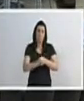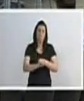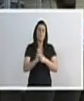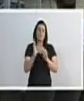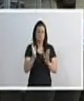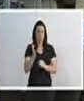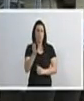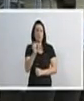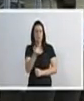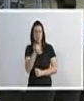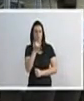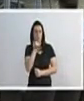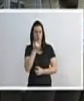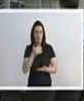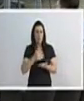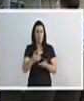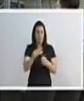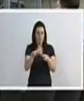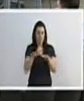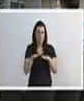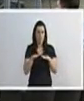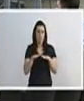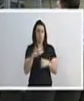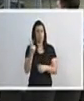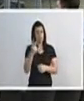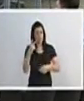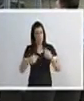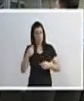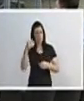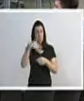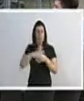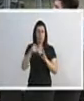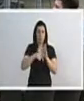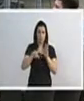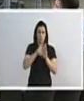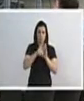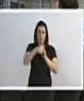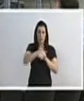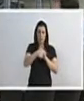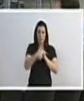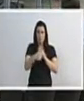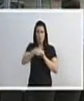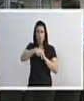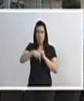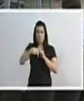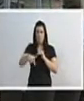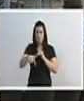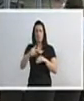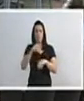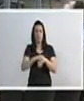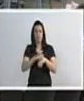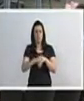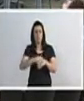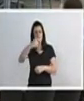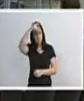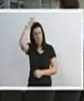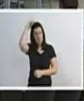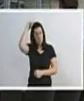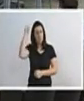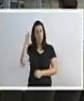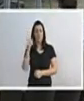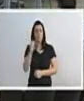conforme justificativa já feita ao início da sessão. Em segunda discussão e votação, projeto de lei 7.277, de autoria do vereador Adriano Pereira, que